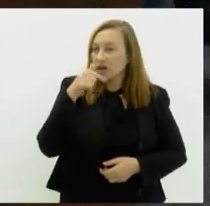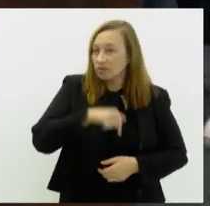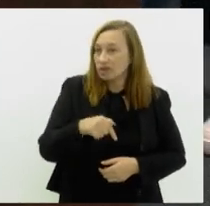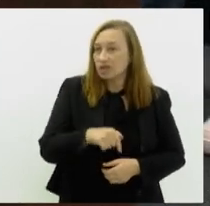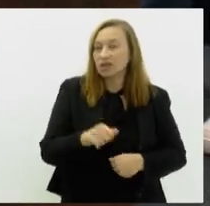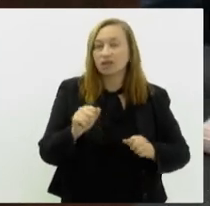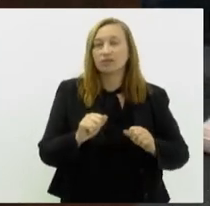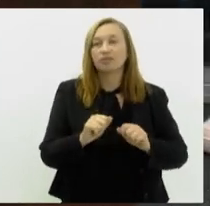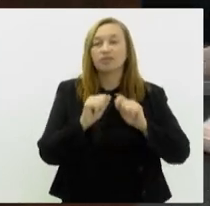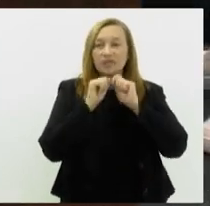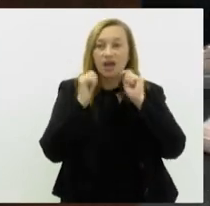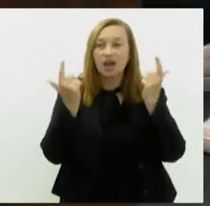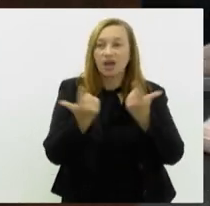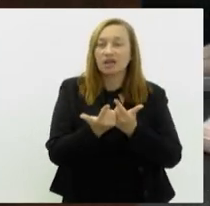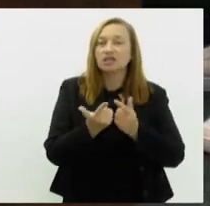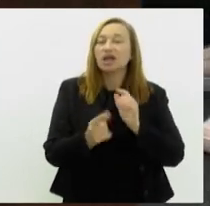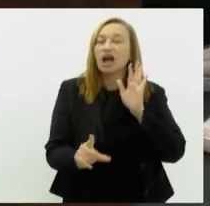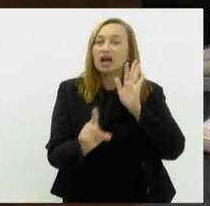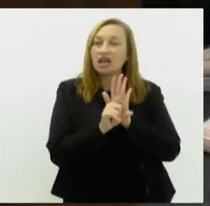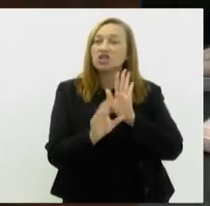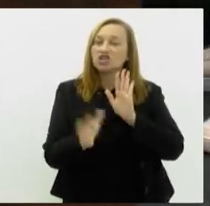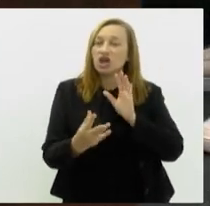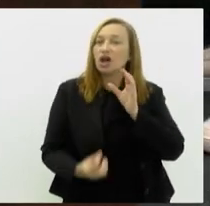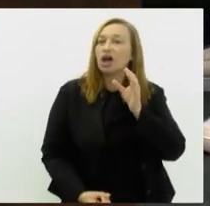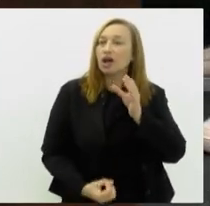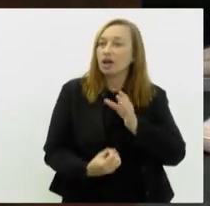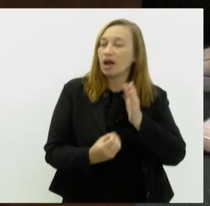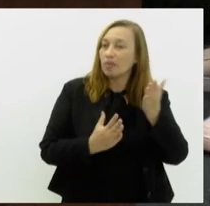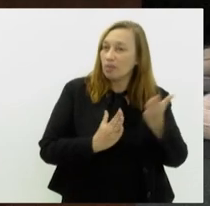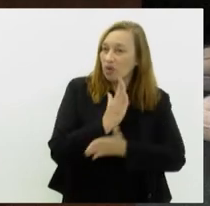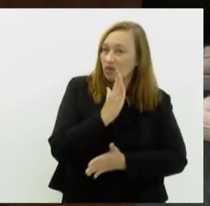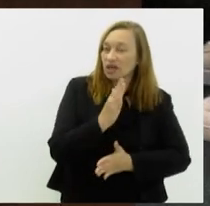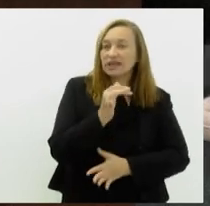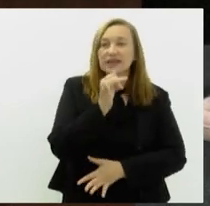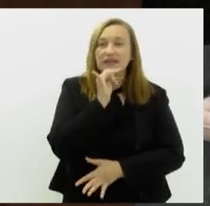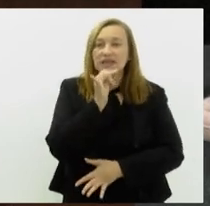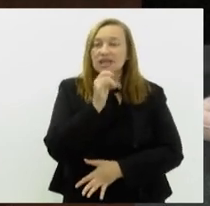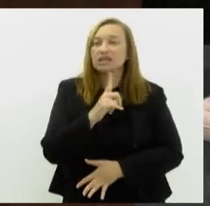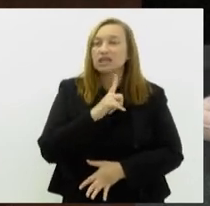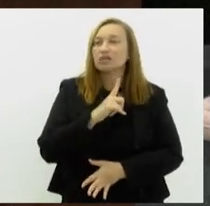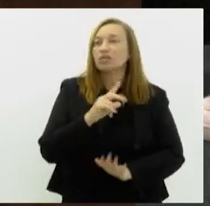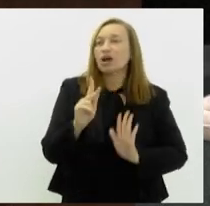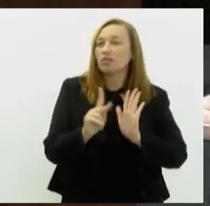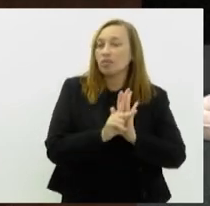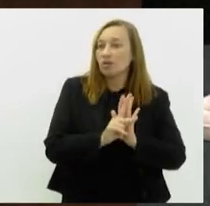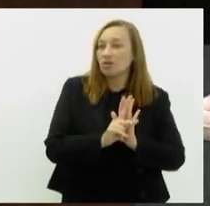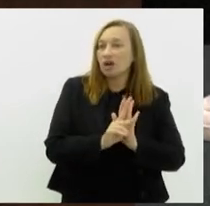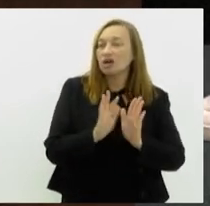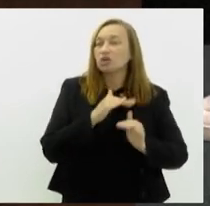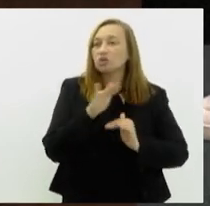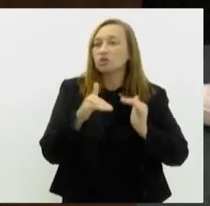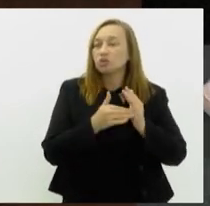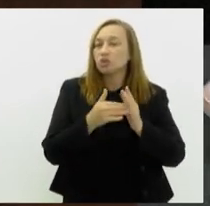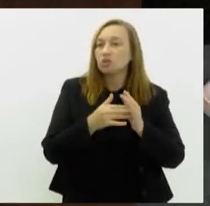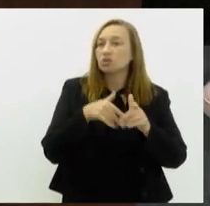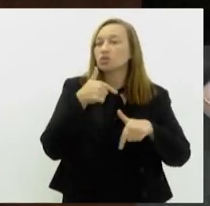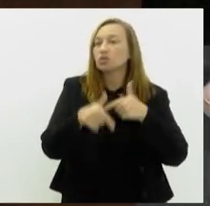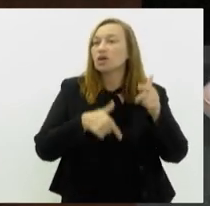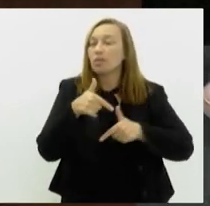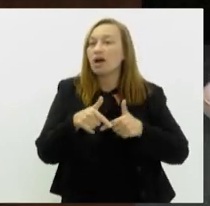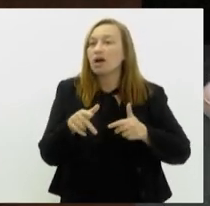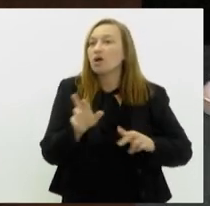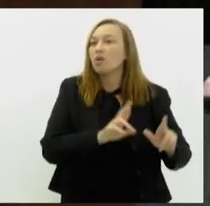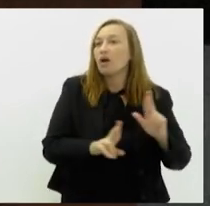Assembleia Legislativa, mas as leis já aprovadas, por exemplo, nós temos aí aprovado todo um trabalho com